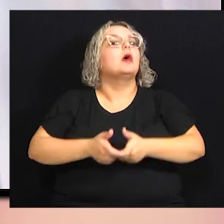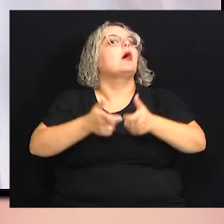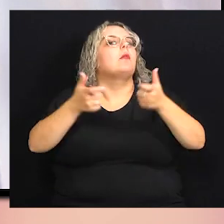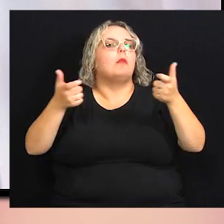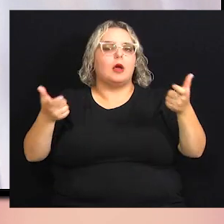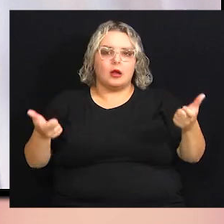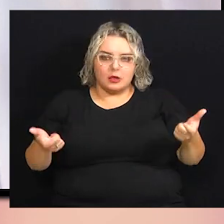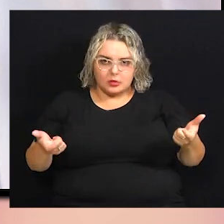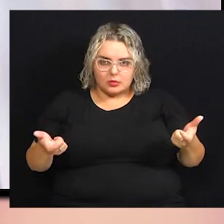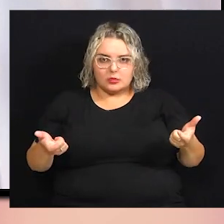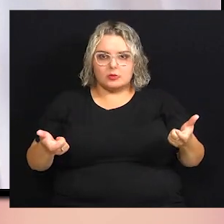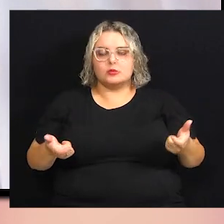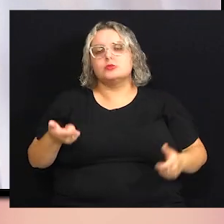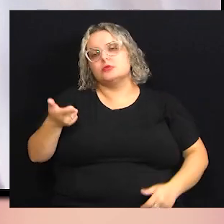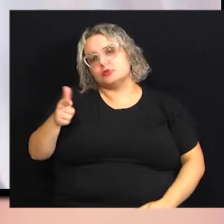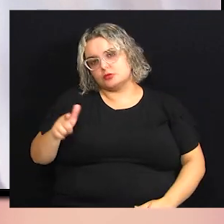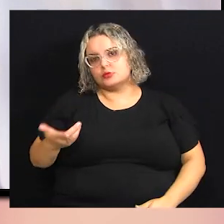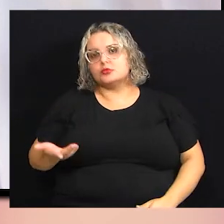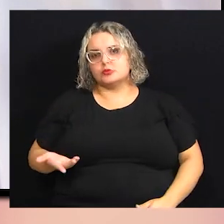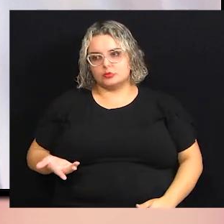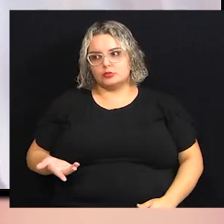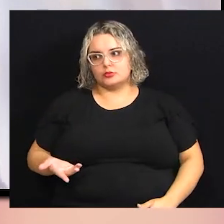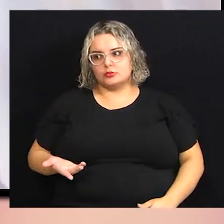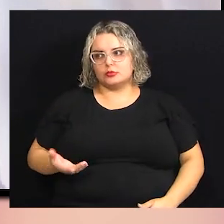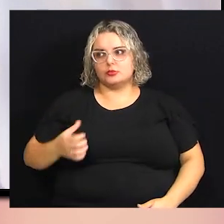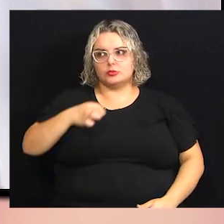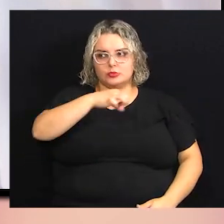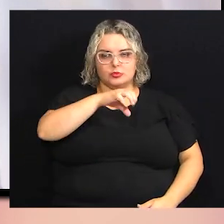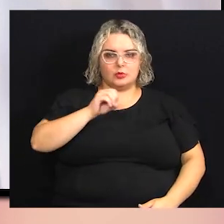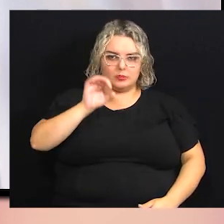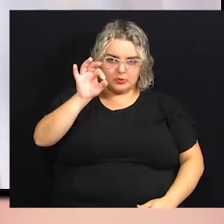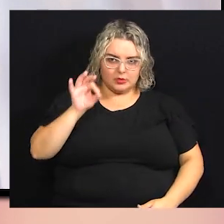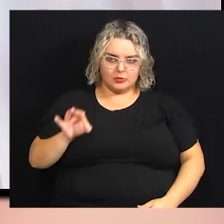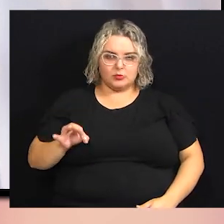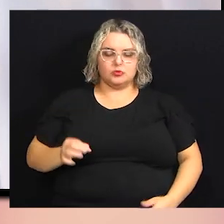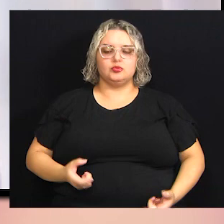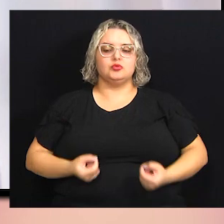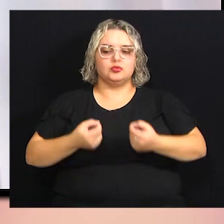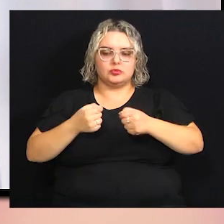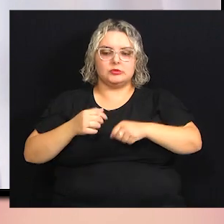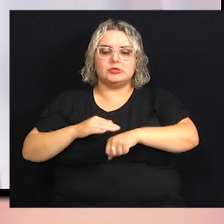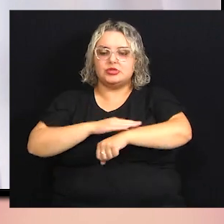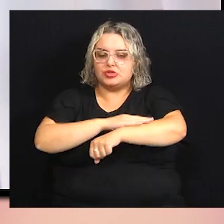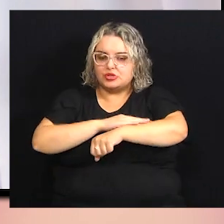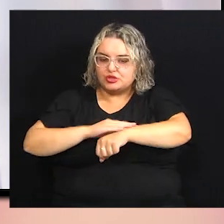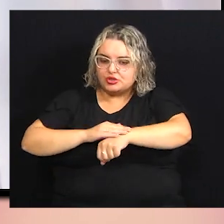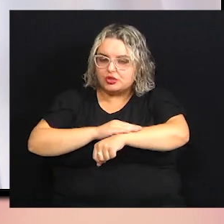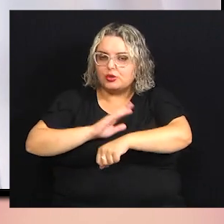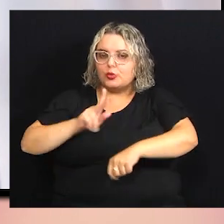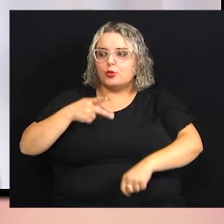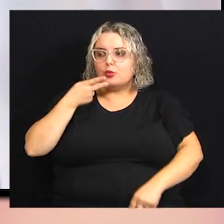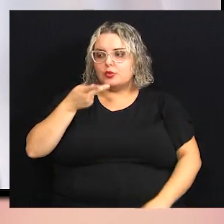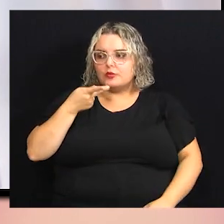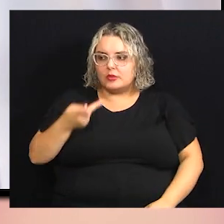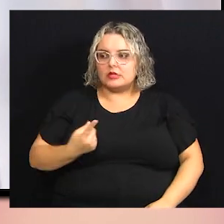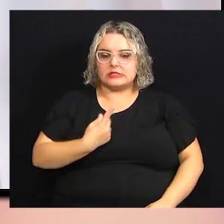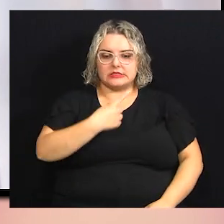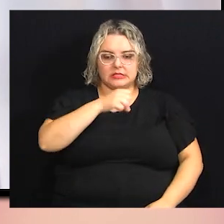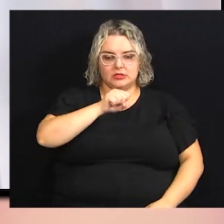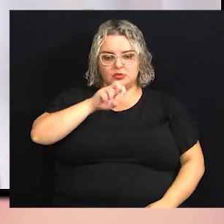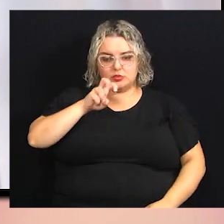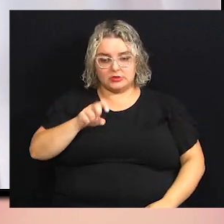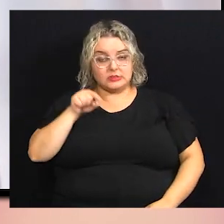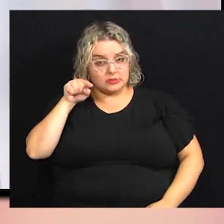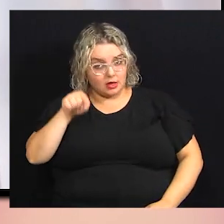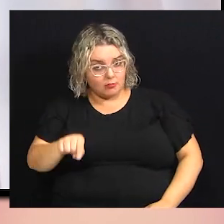grande maioria. Então, assim, de novo, então 90% dos cânceres de pele, quando a gente fala desses